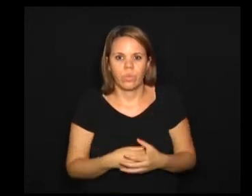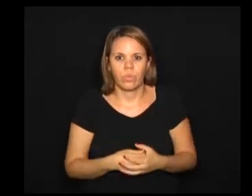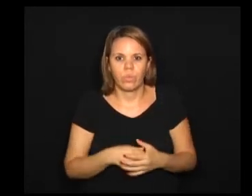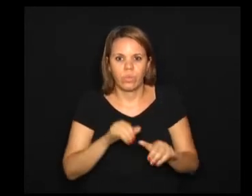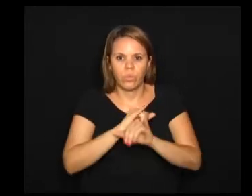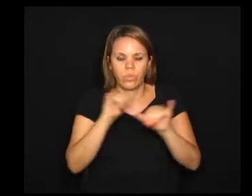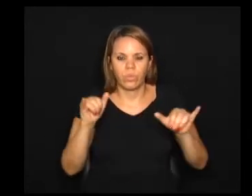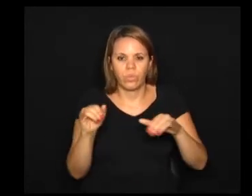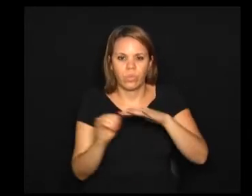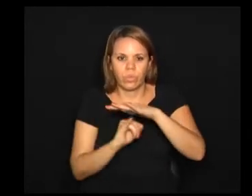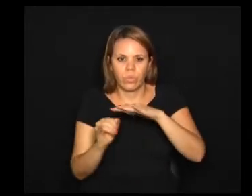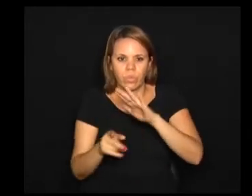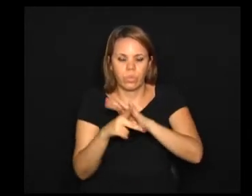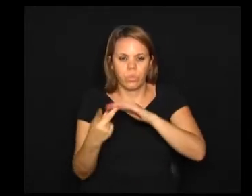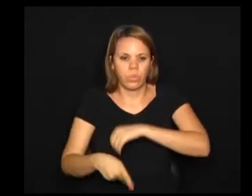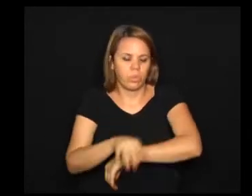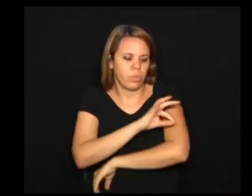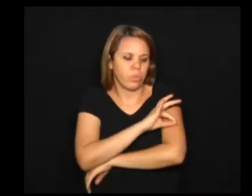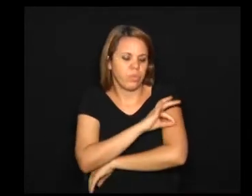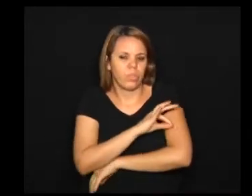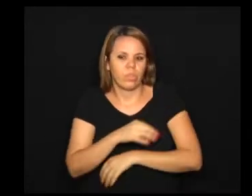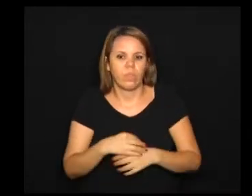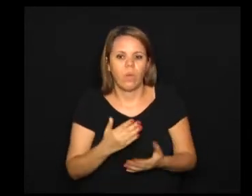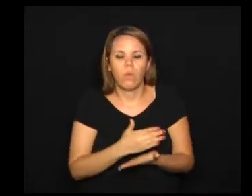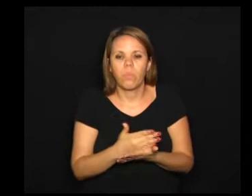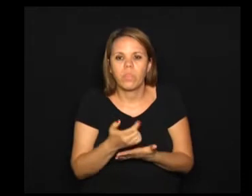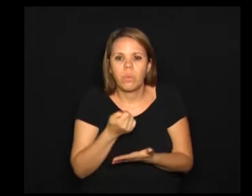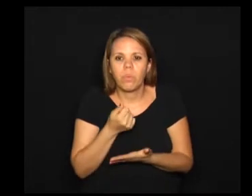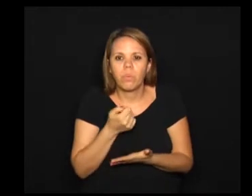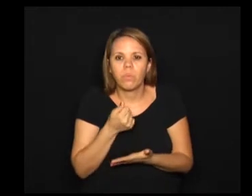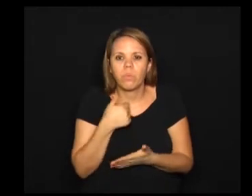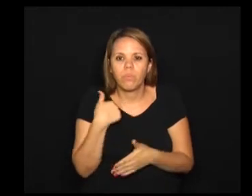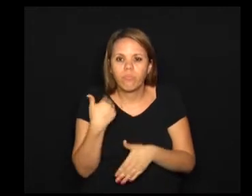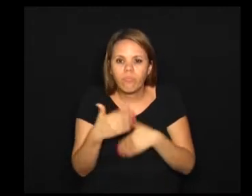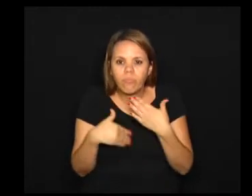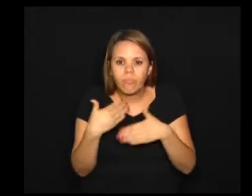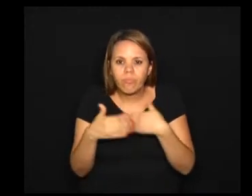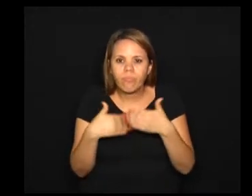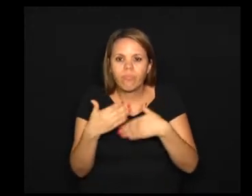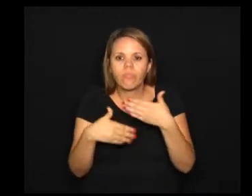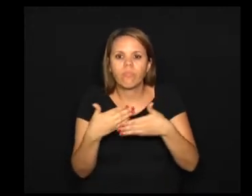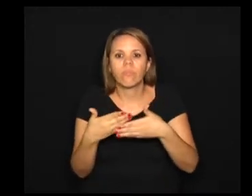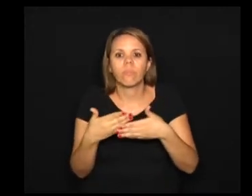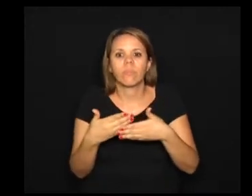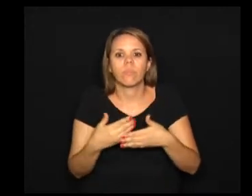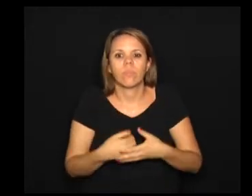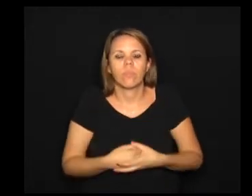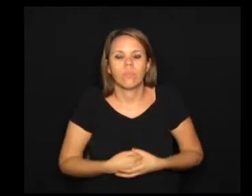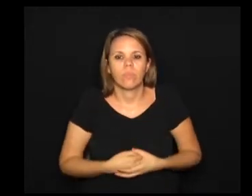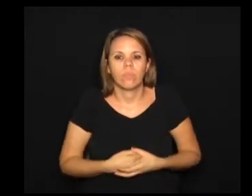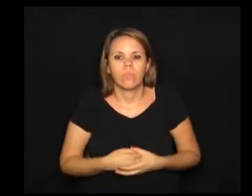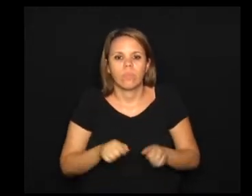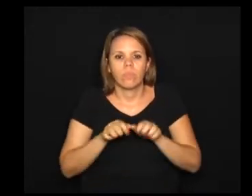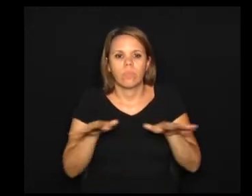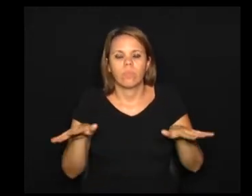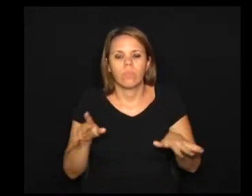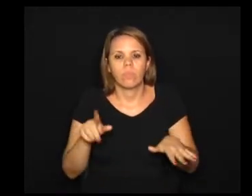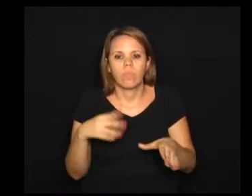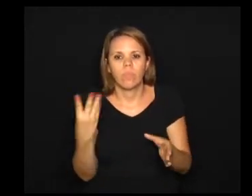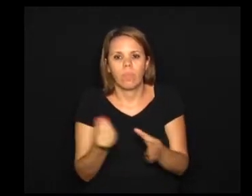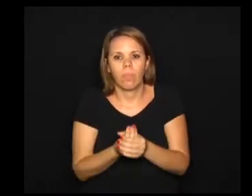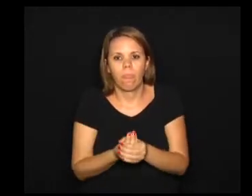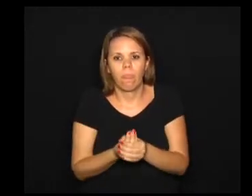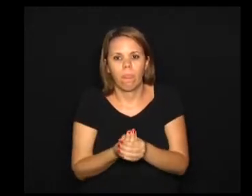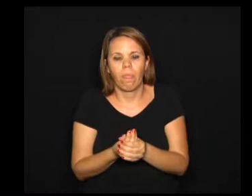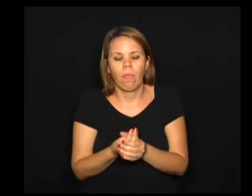divulgação institucional. Então nós estamos agora começando aos poucos, né? Aos poucos a gente está desbravando isso e colocando,